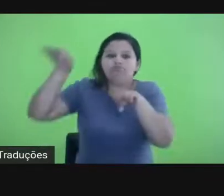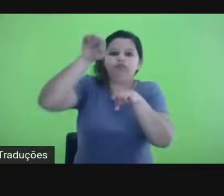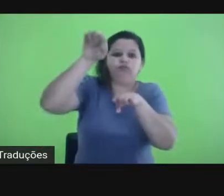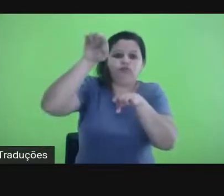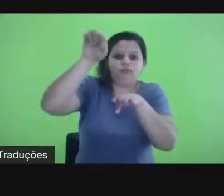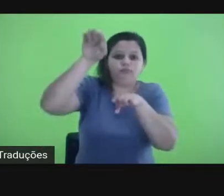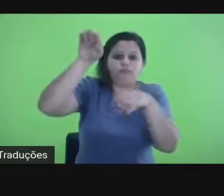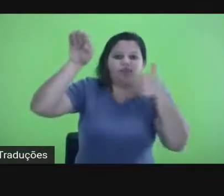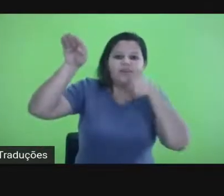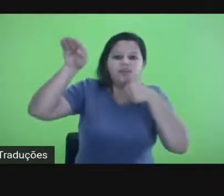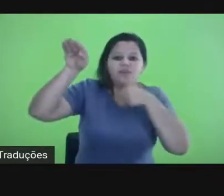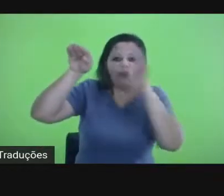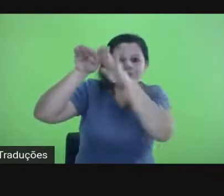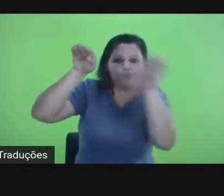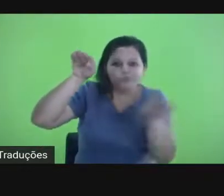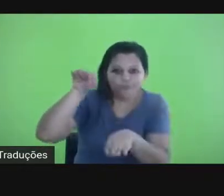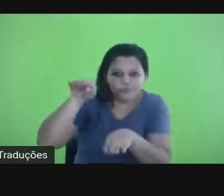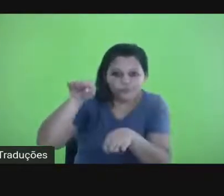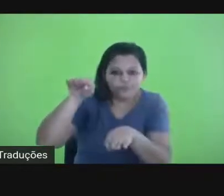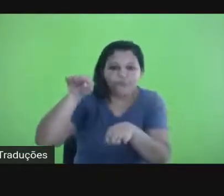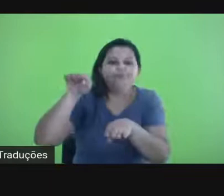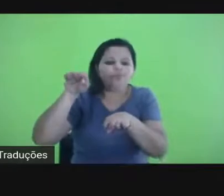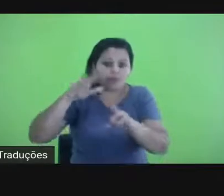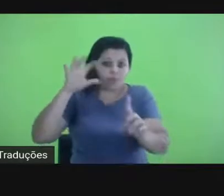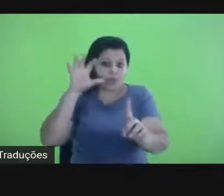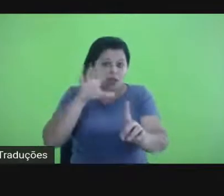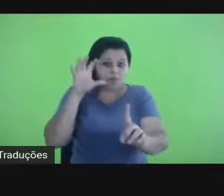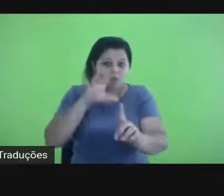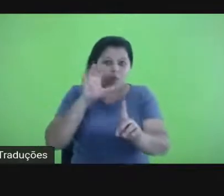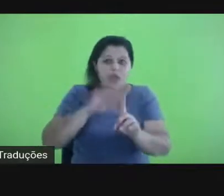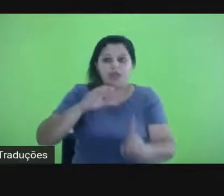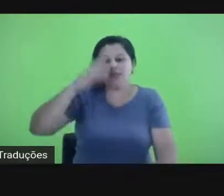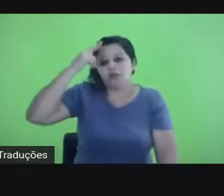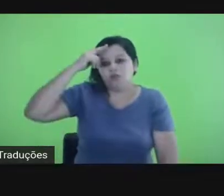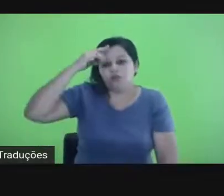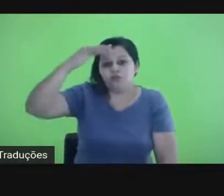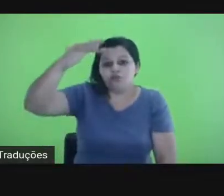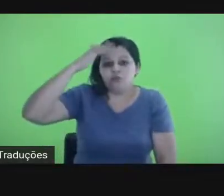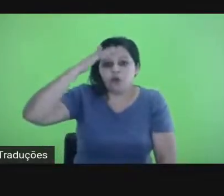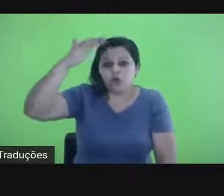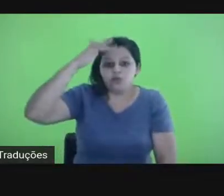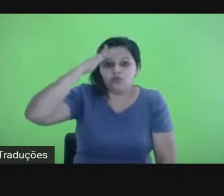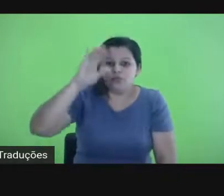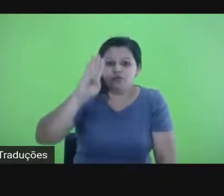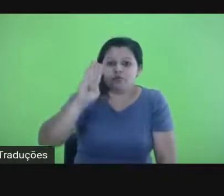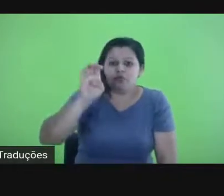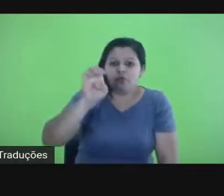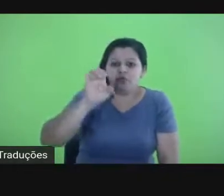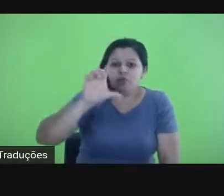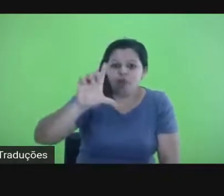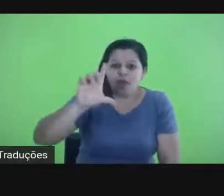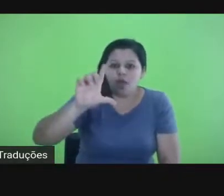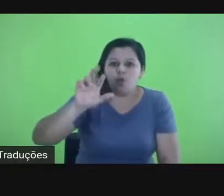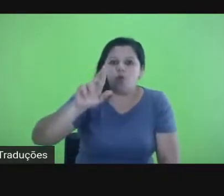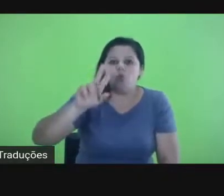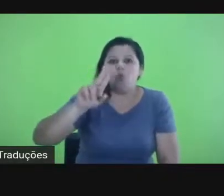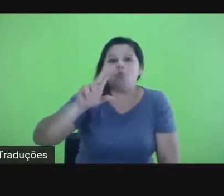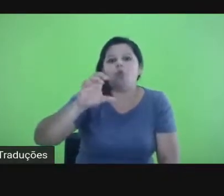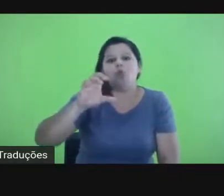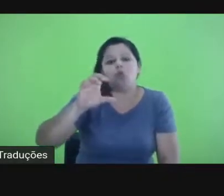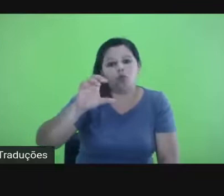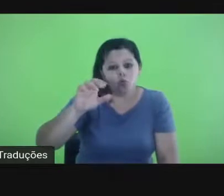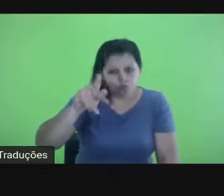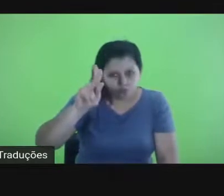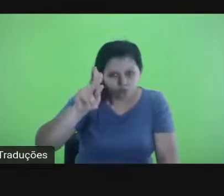cada vez mais esse termo por influência de Bell Hooks, porque Bell Hooks não fala... eu tenho um vídeo dela que eu compartilhei uma vez nas